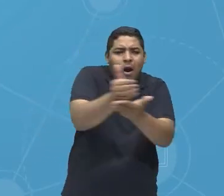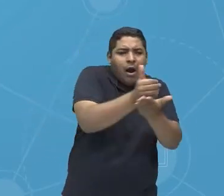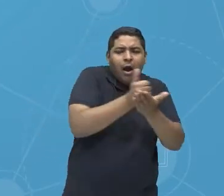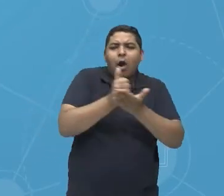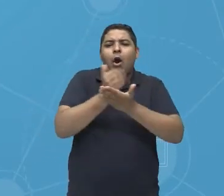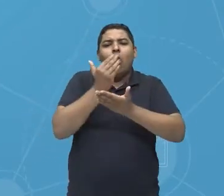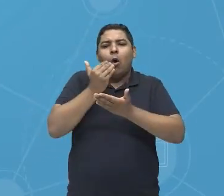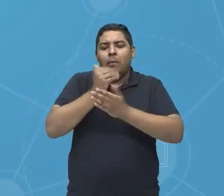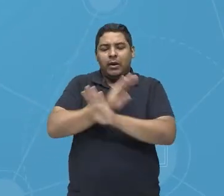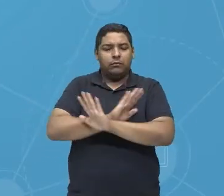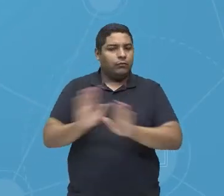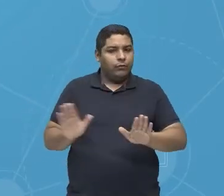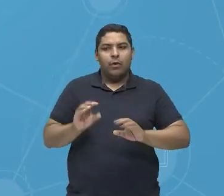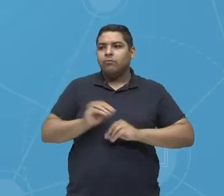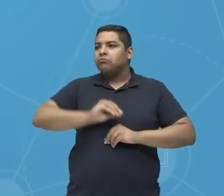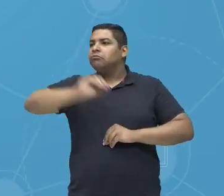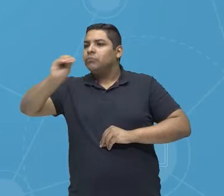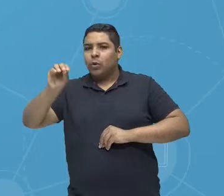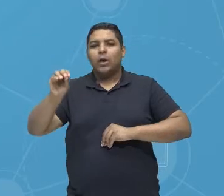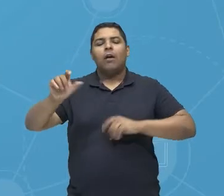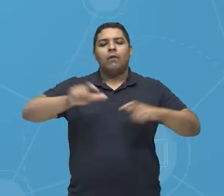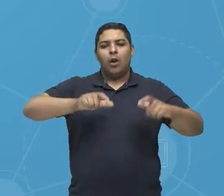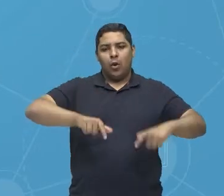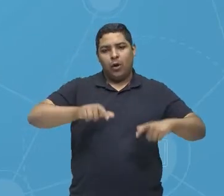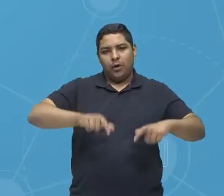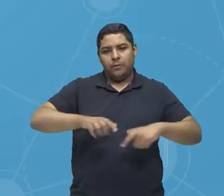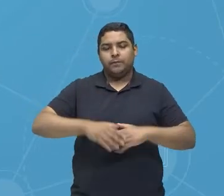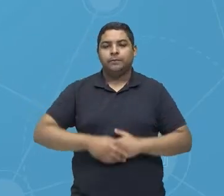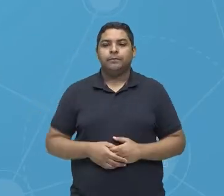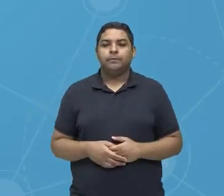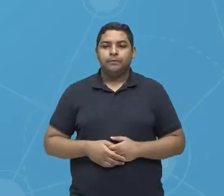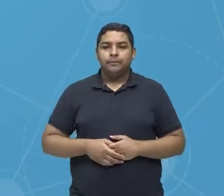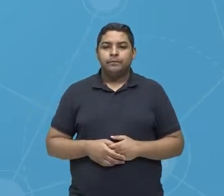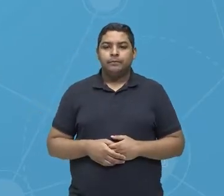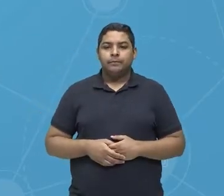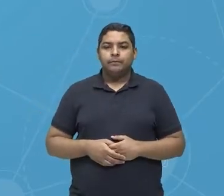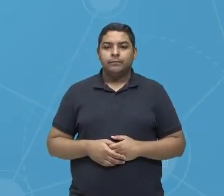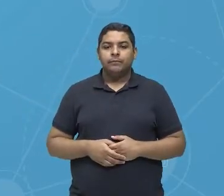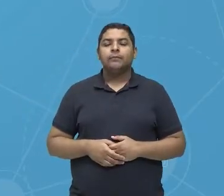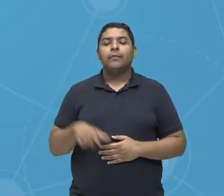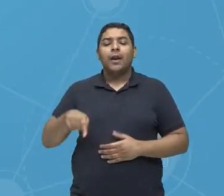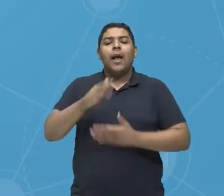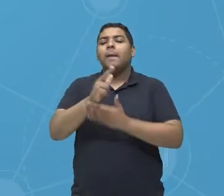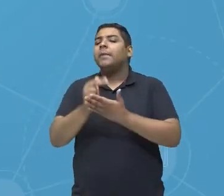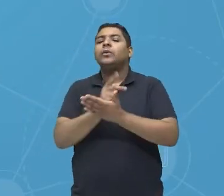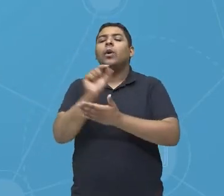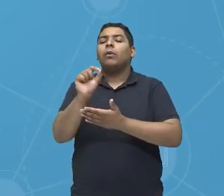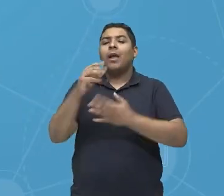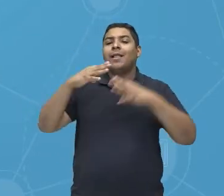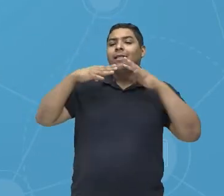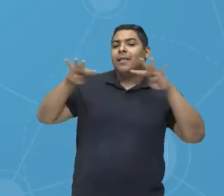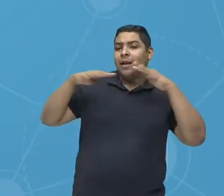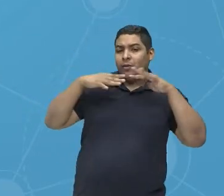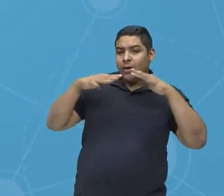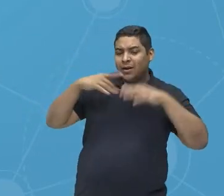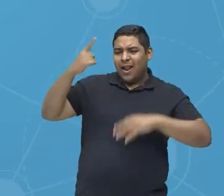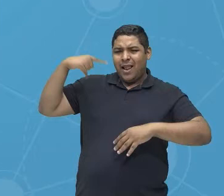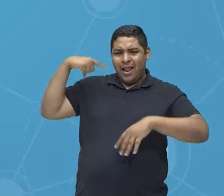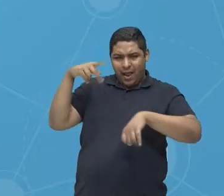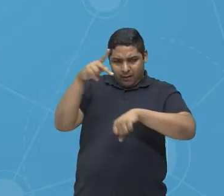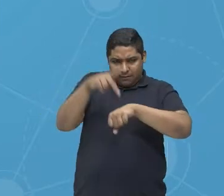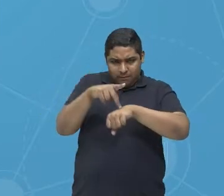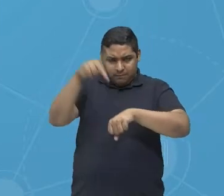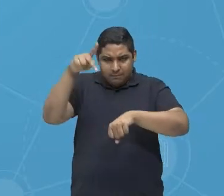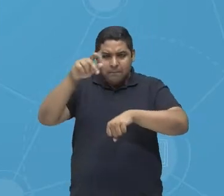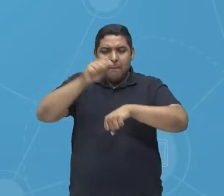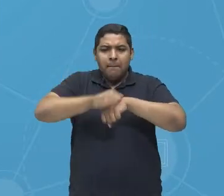Eles mudavam de lugar para lugar. E aí, a pintura era o quê? Naturalista, no Paleolítico.